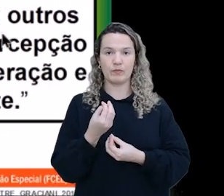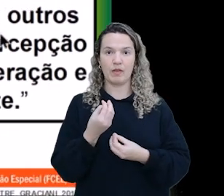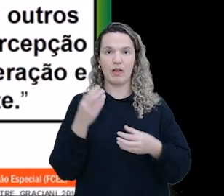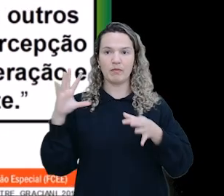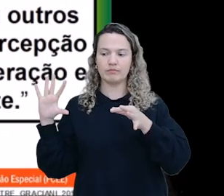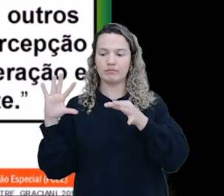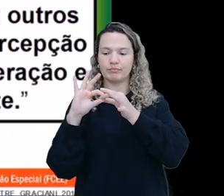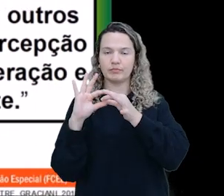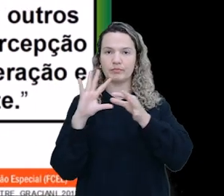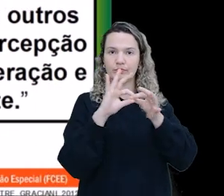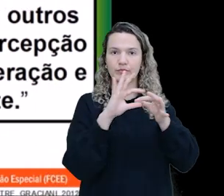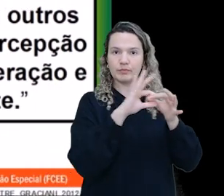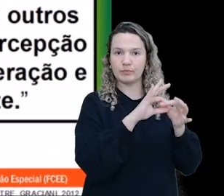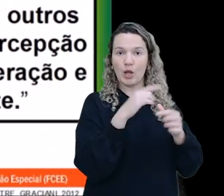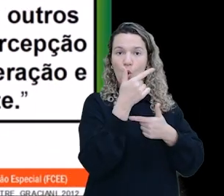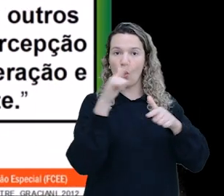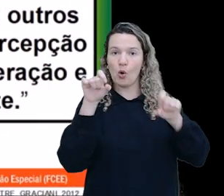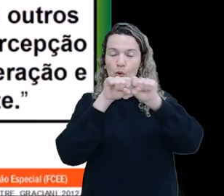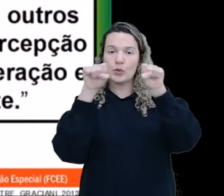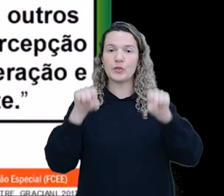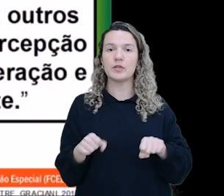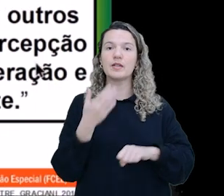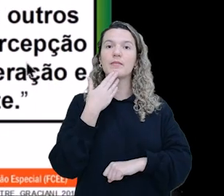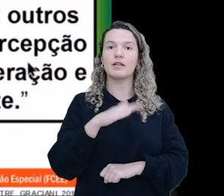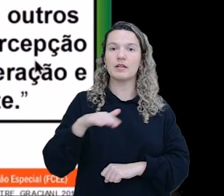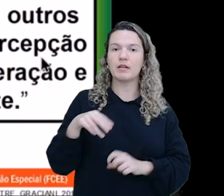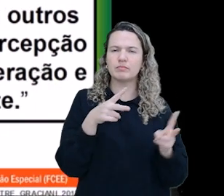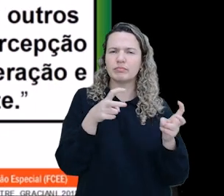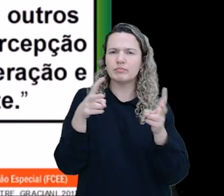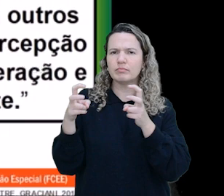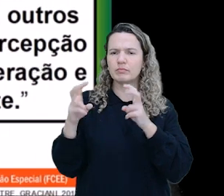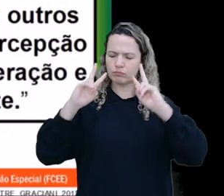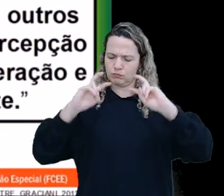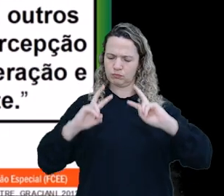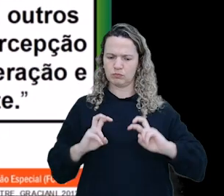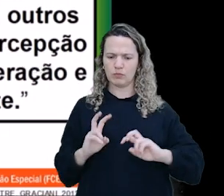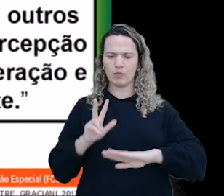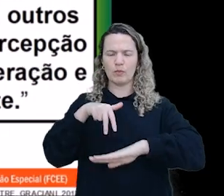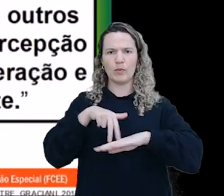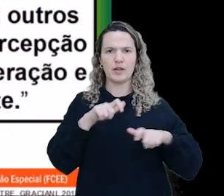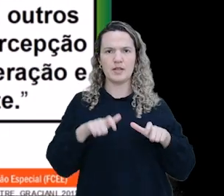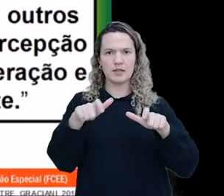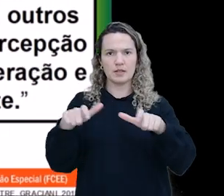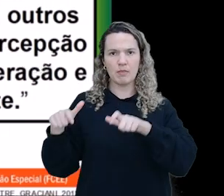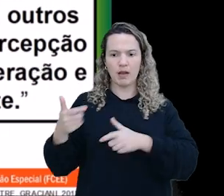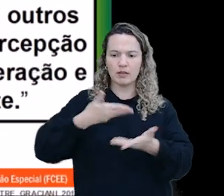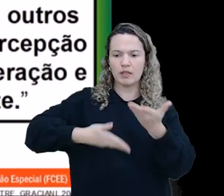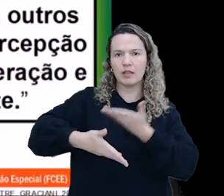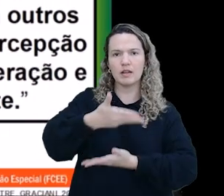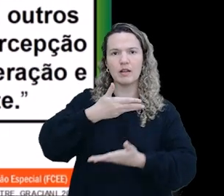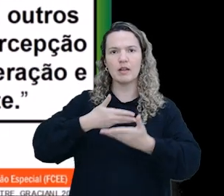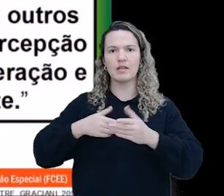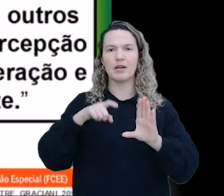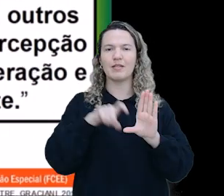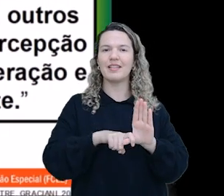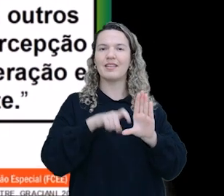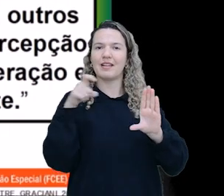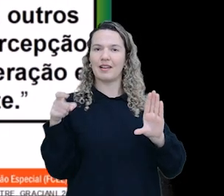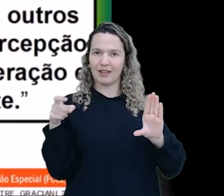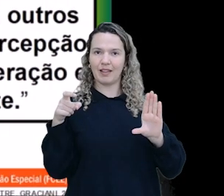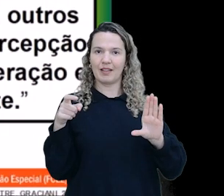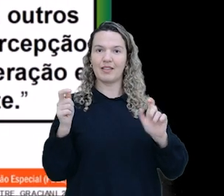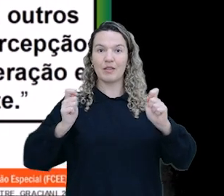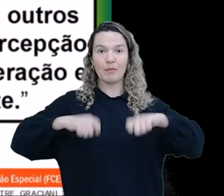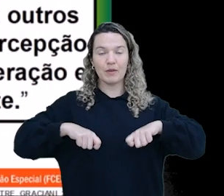com outros sistemas que a criança adquire a percepção do espaço, independência, interação